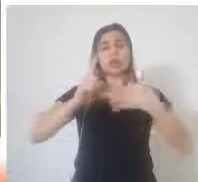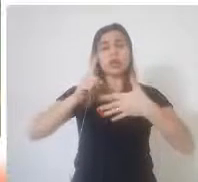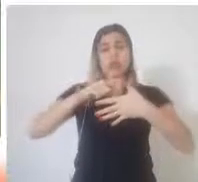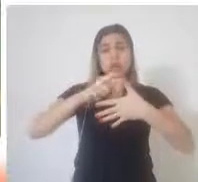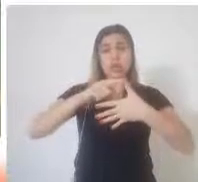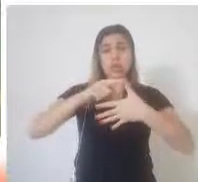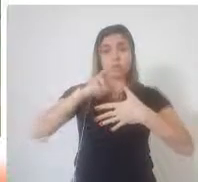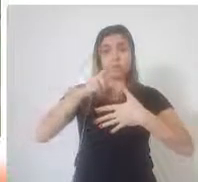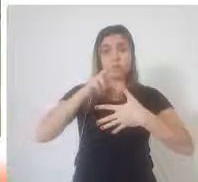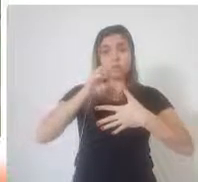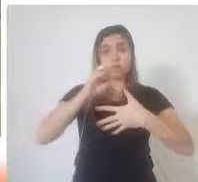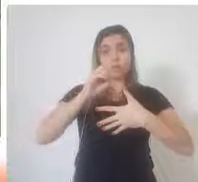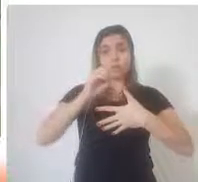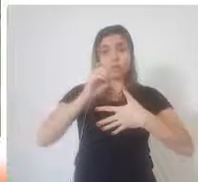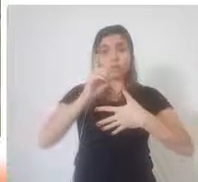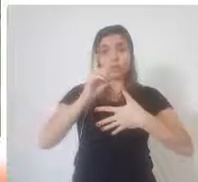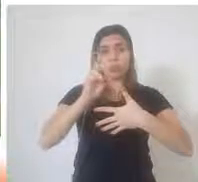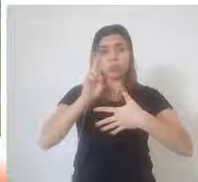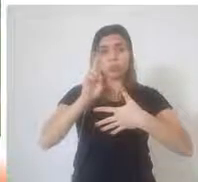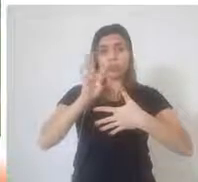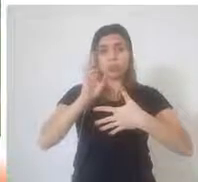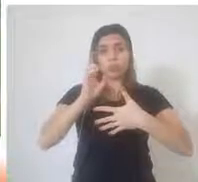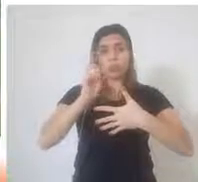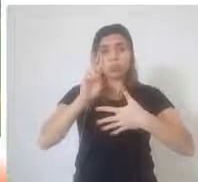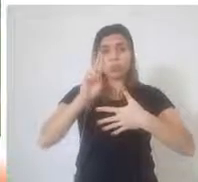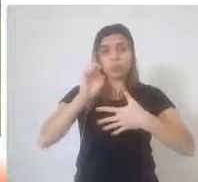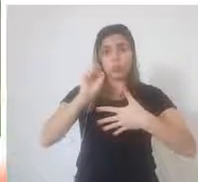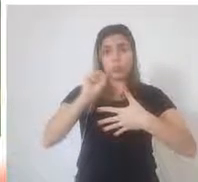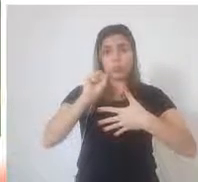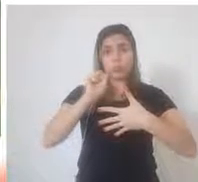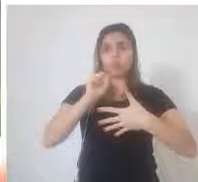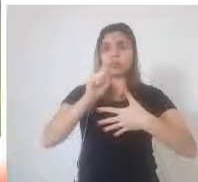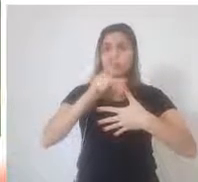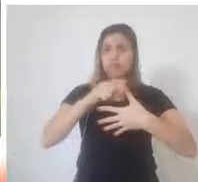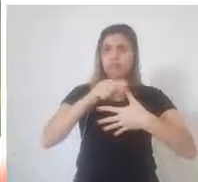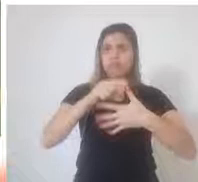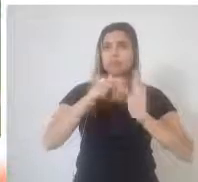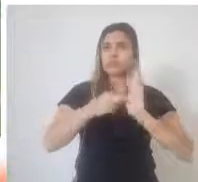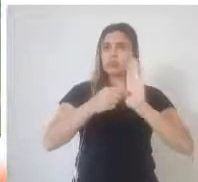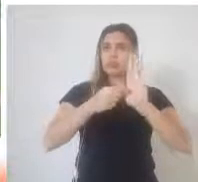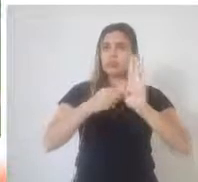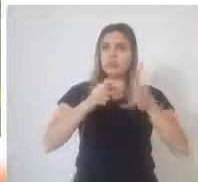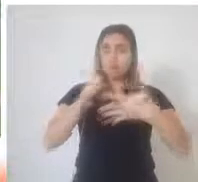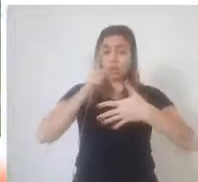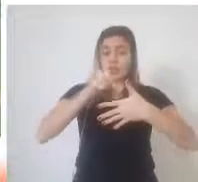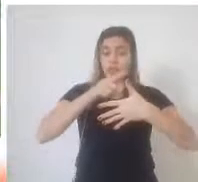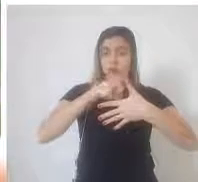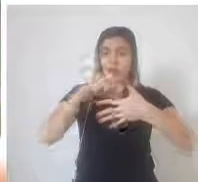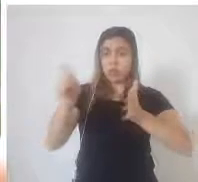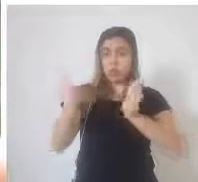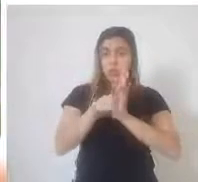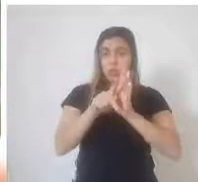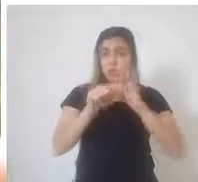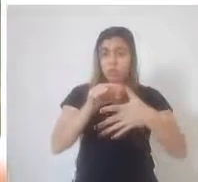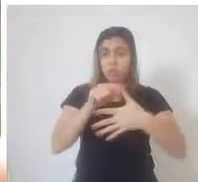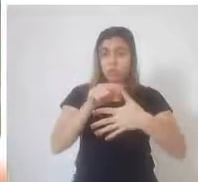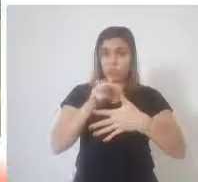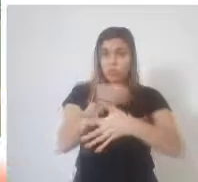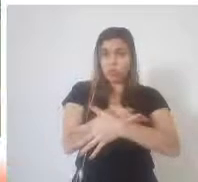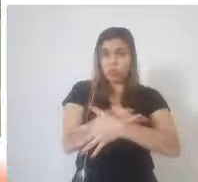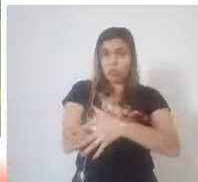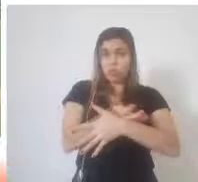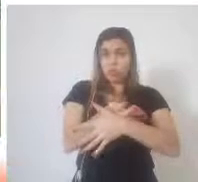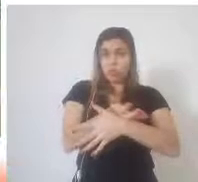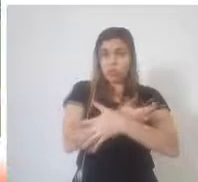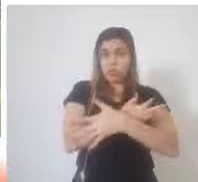nível trófico, ou seja, dos produtores, né? Quando eu falo produtividade primária dos produtores, matéria